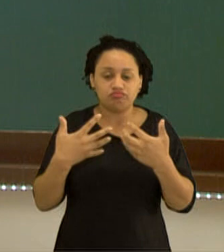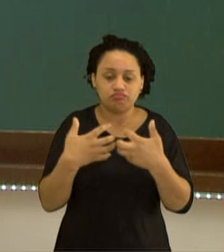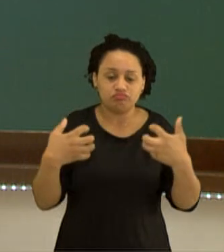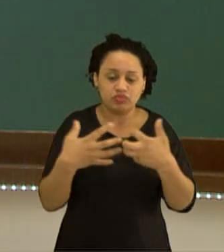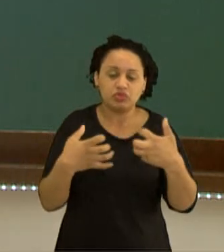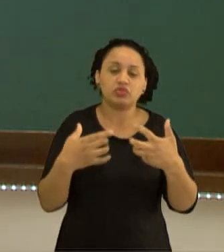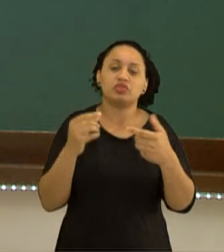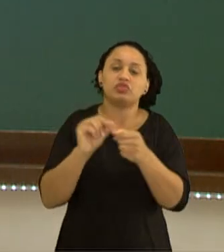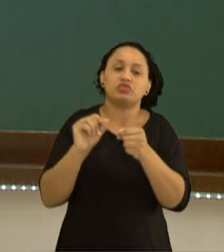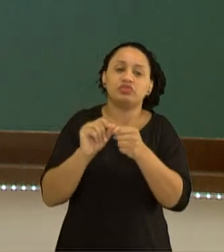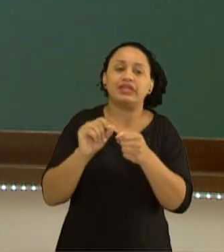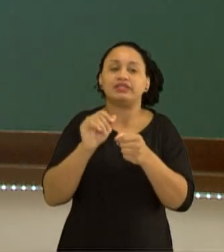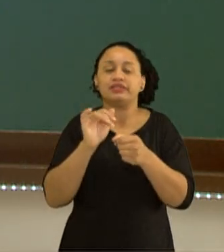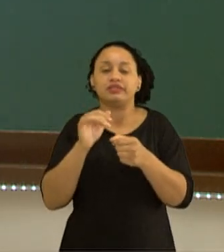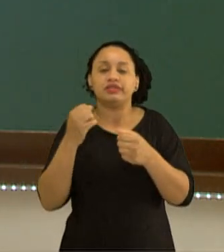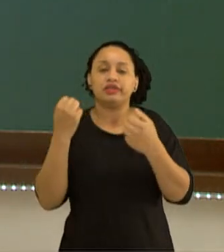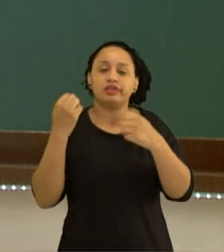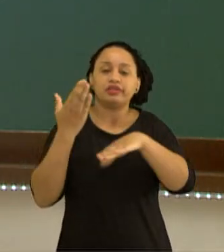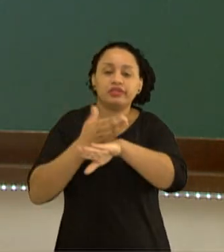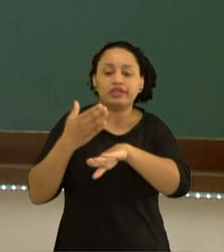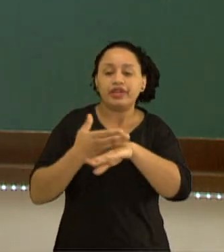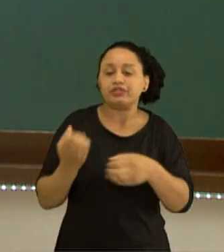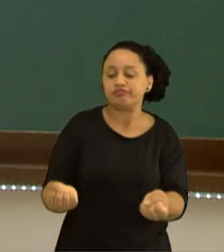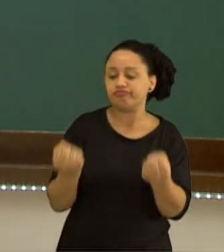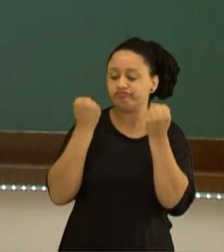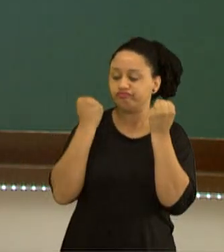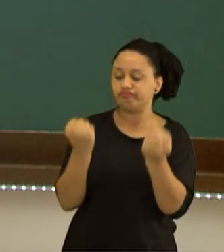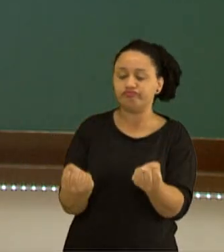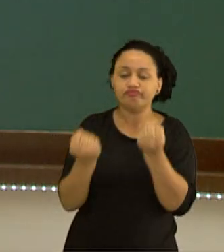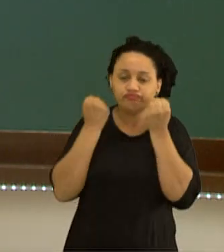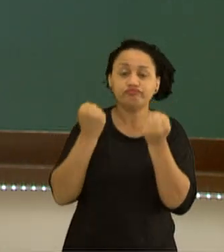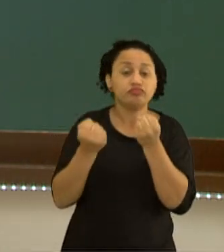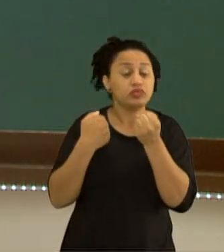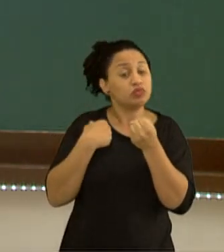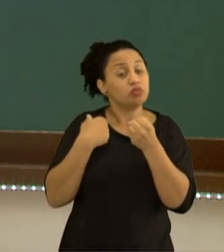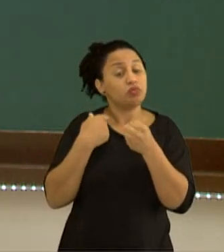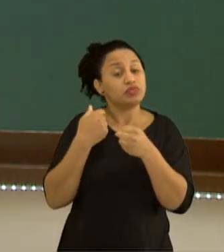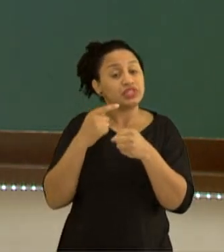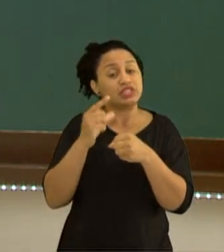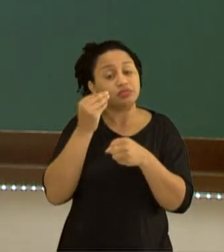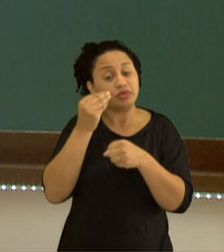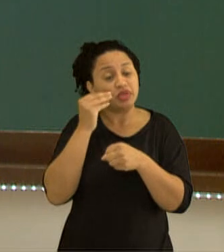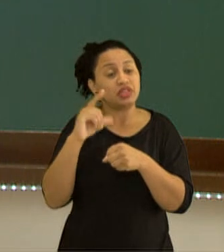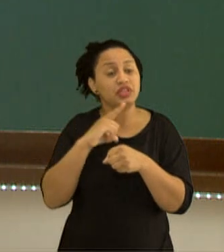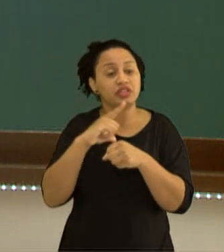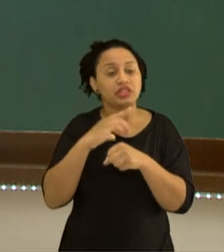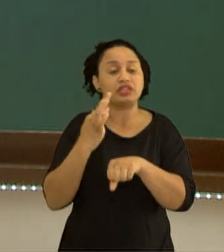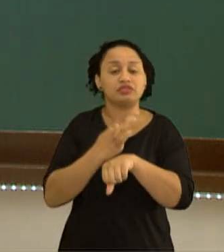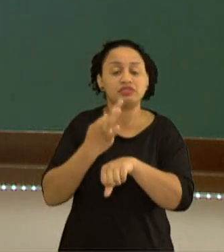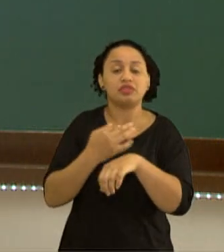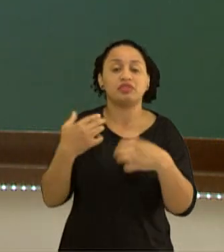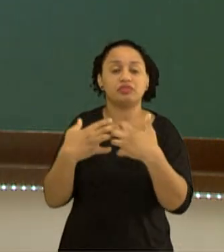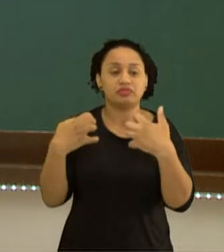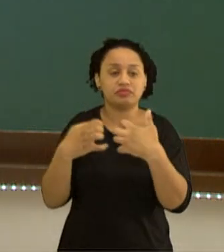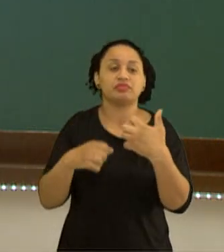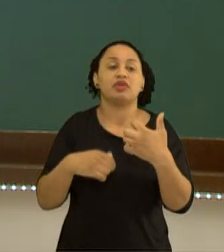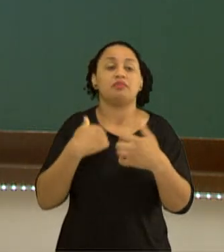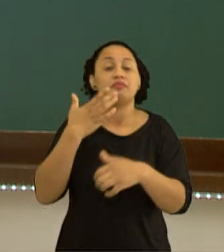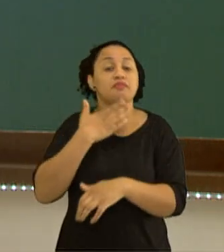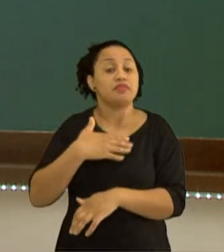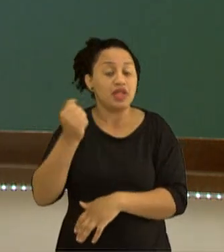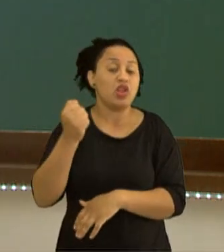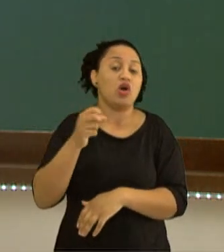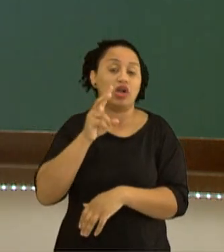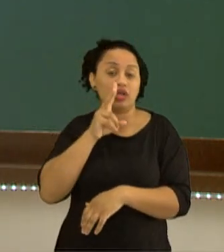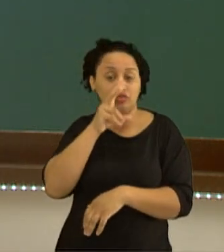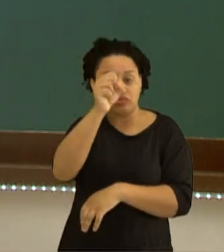de musculação, treino resistido, né? Busca-se essa resistência muscular, busca uma melhora da força muscular,